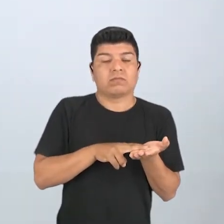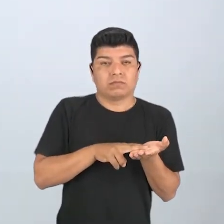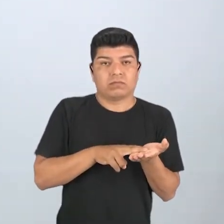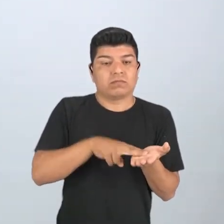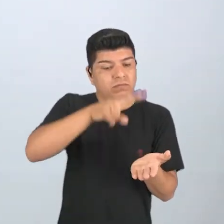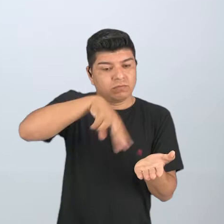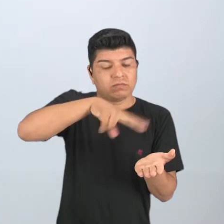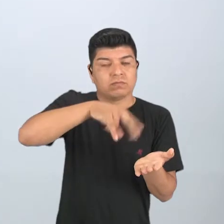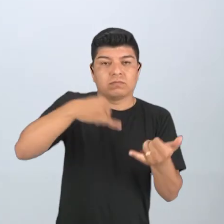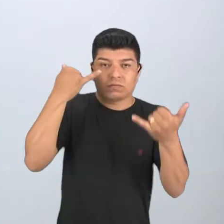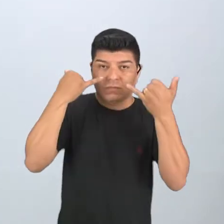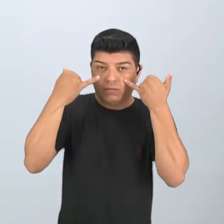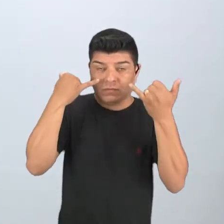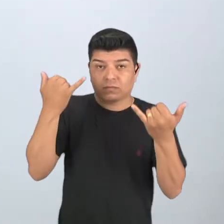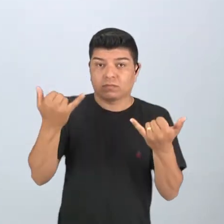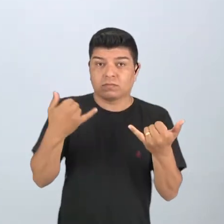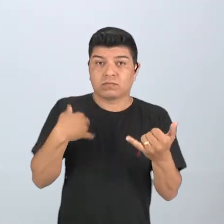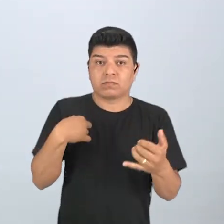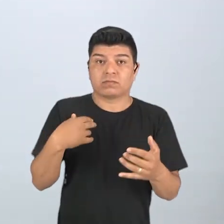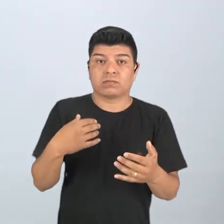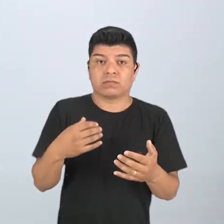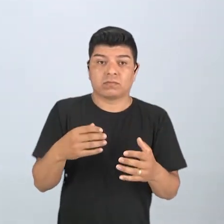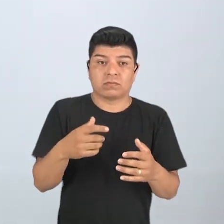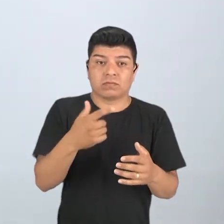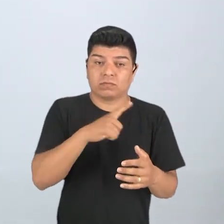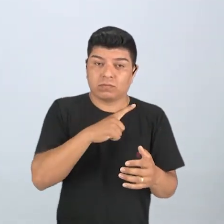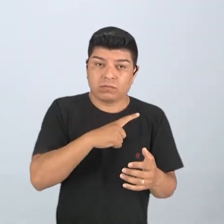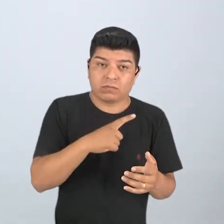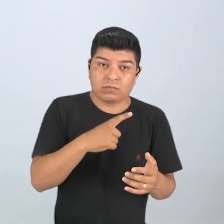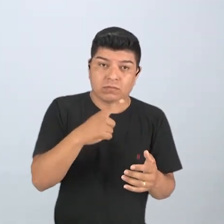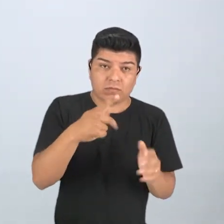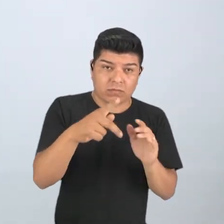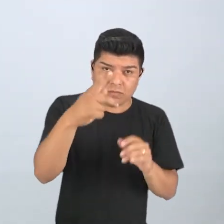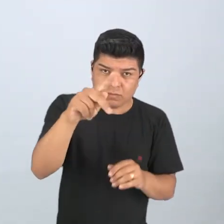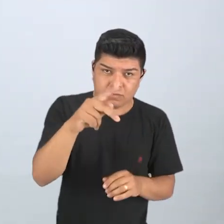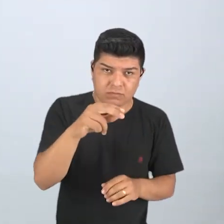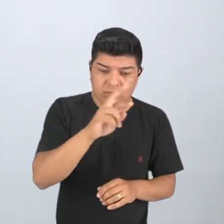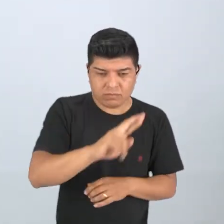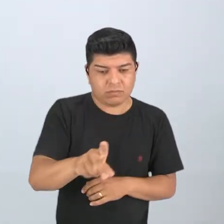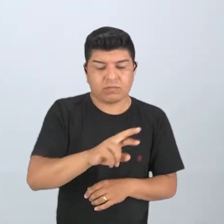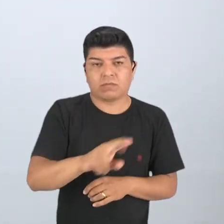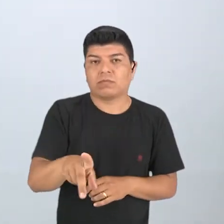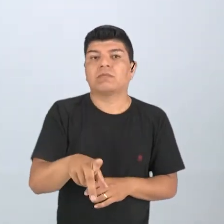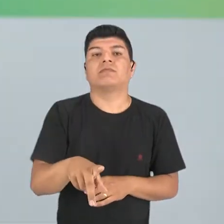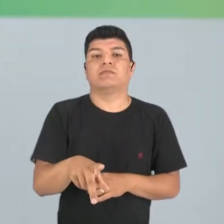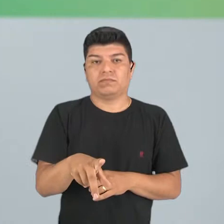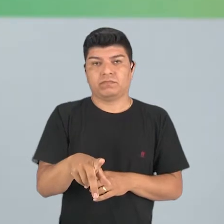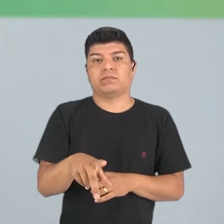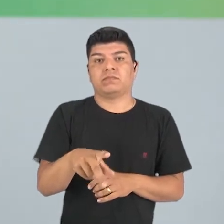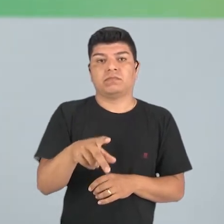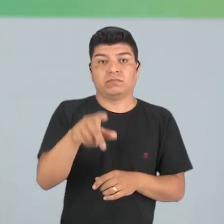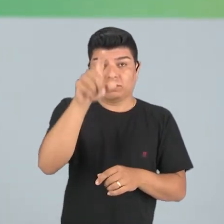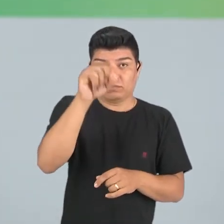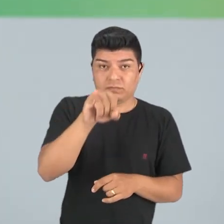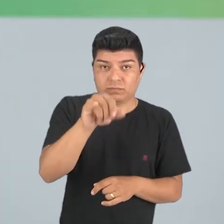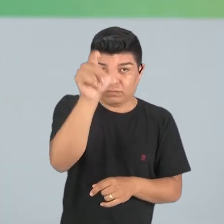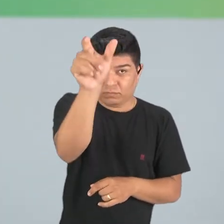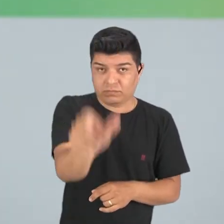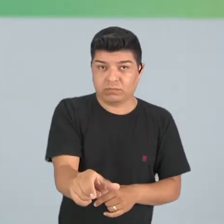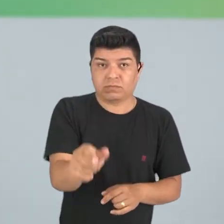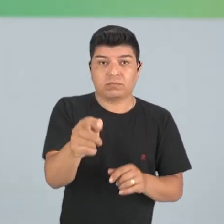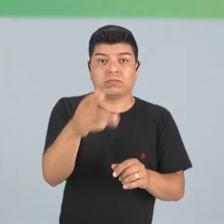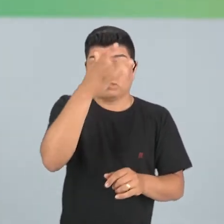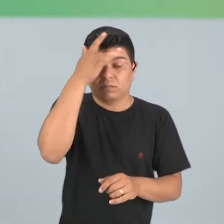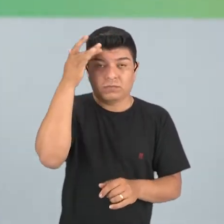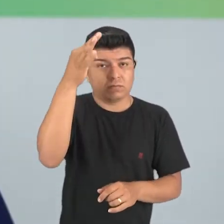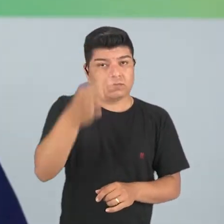carta e ler as informações. Nenhuma informação ali vai ser para você, se não for você o destinatário. Tudo